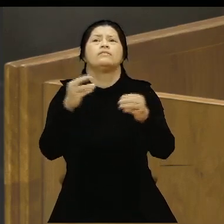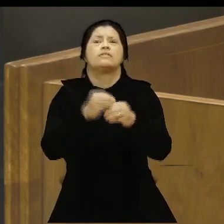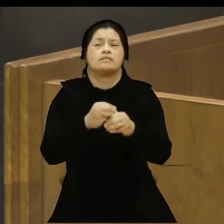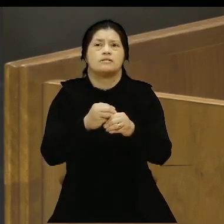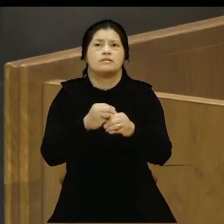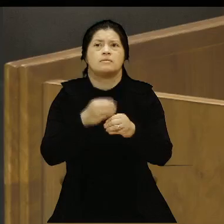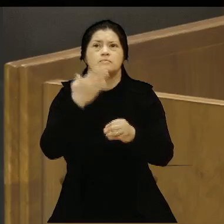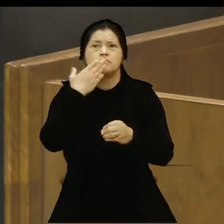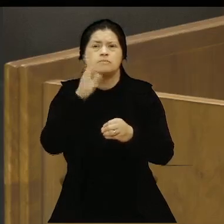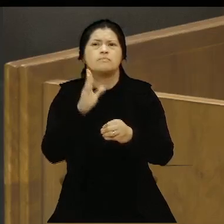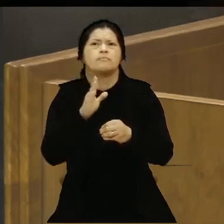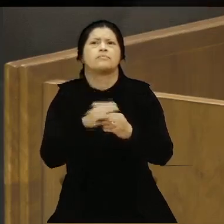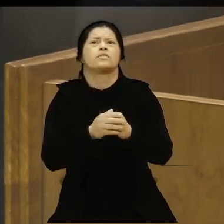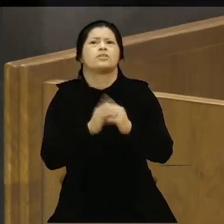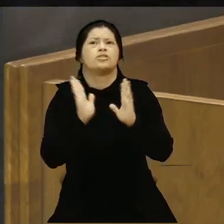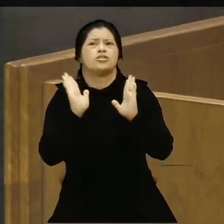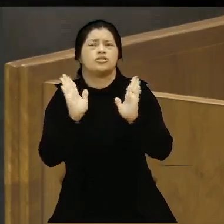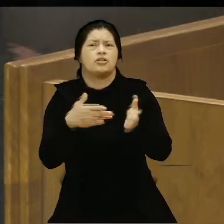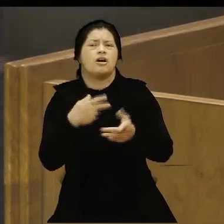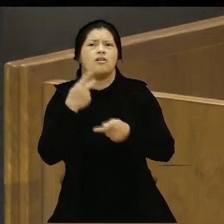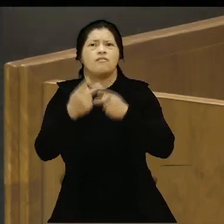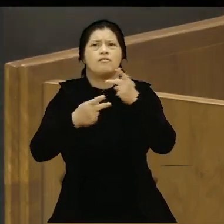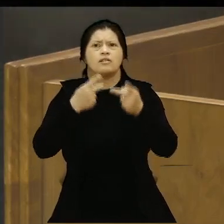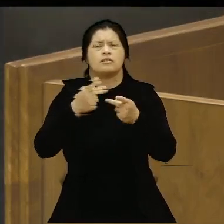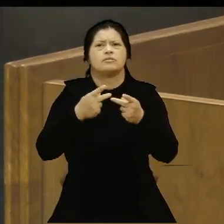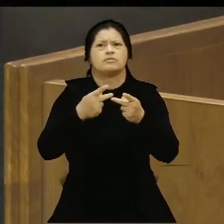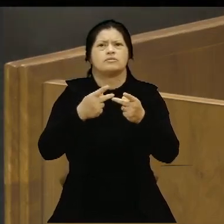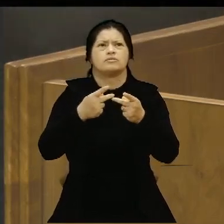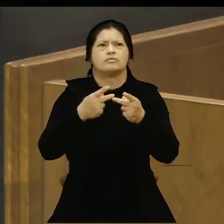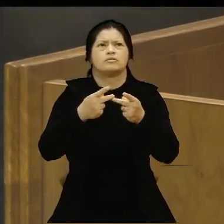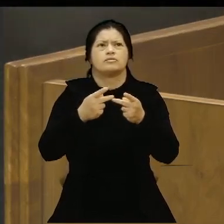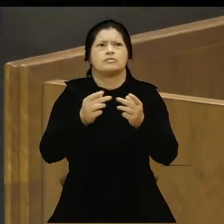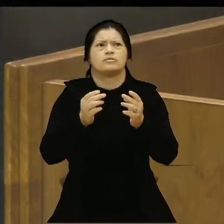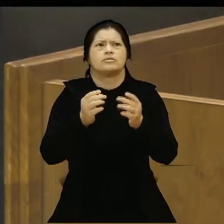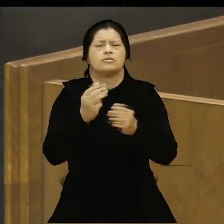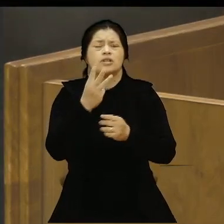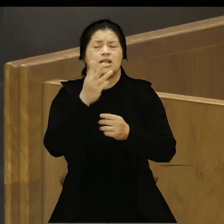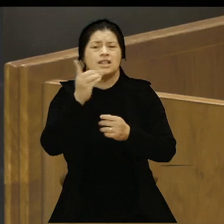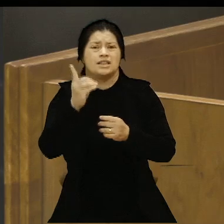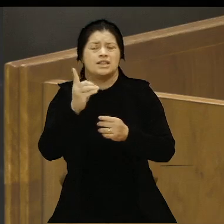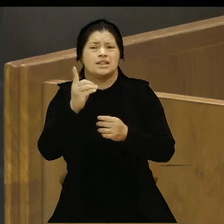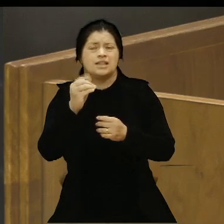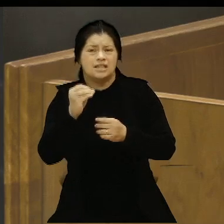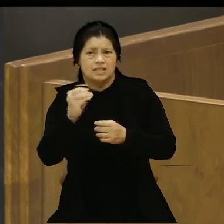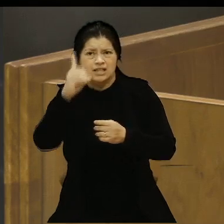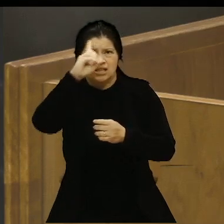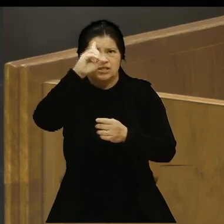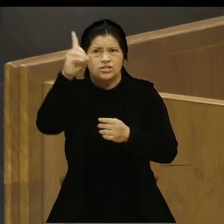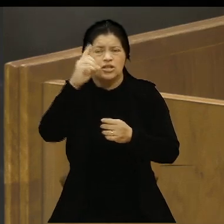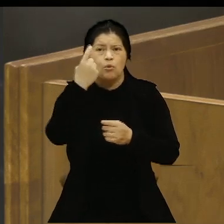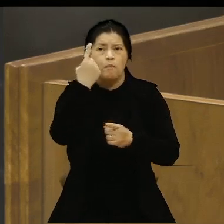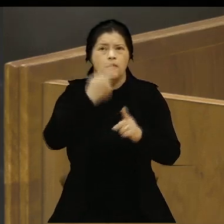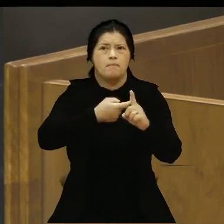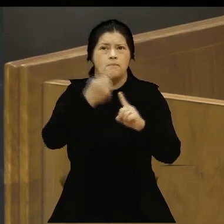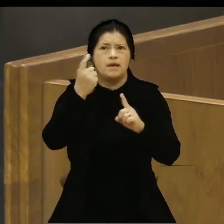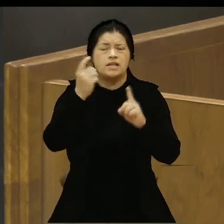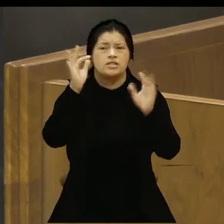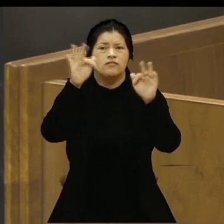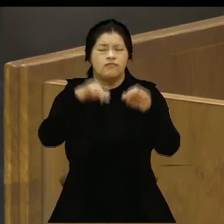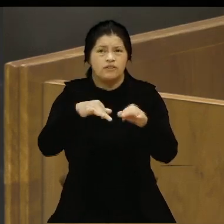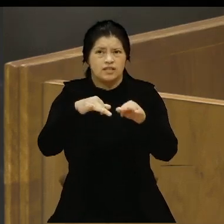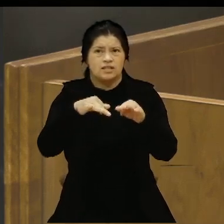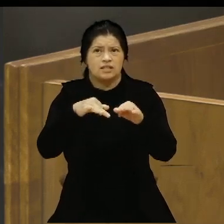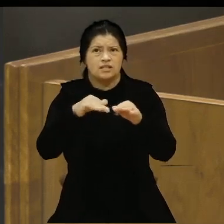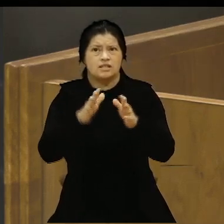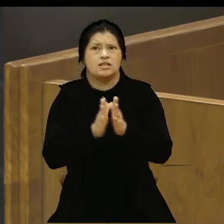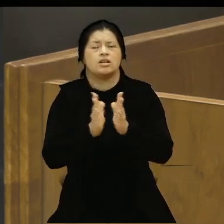apelo mesmo, já que a gente está há exatos 30 dias, né? Estamos aqui há um mês do fim do prazo, é